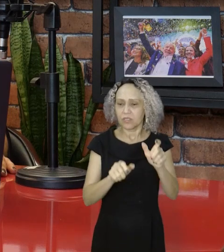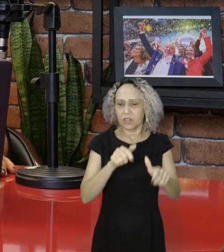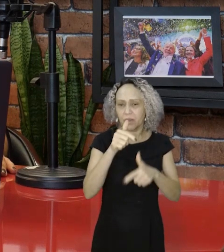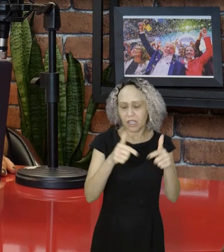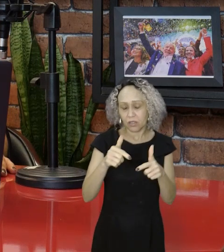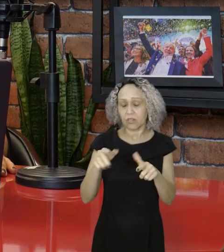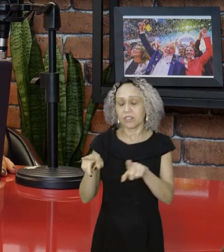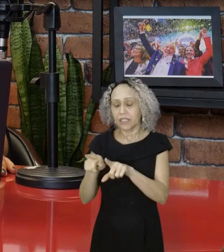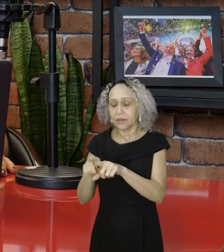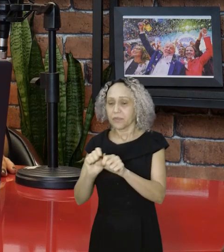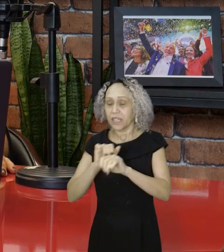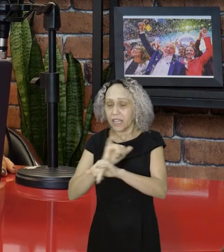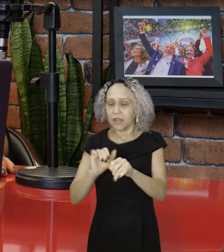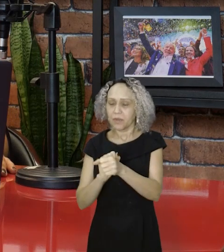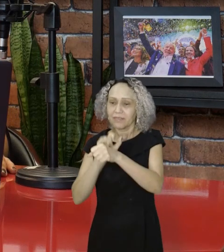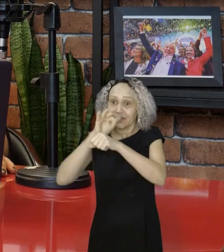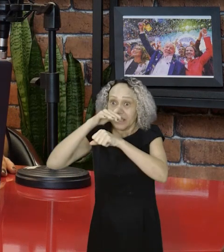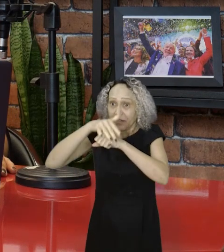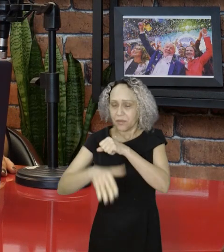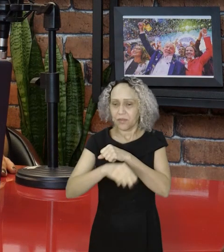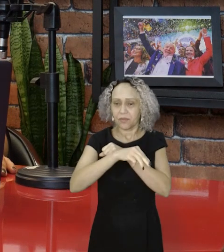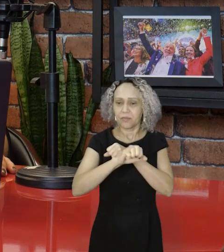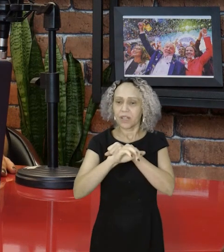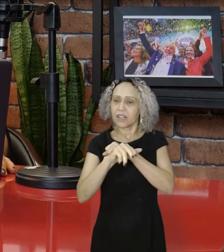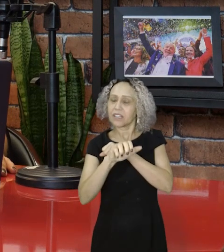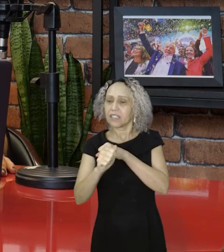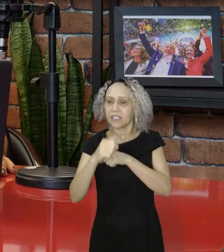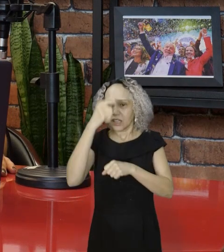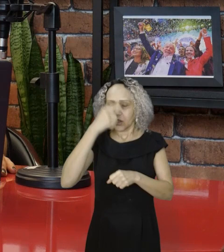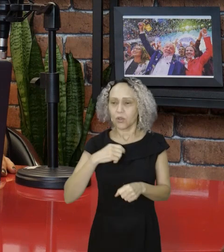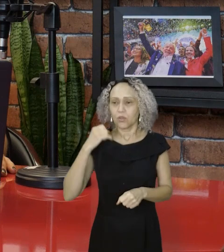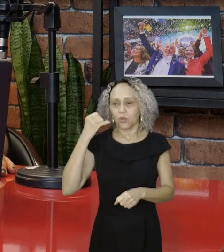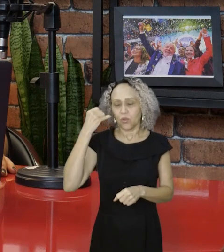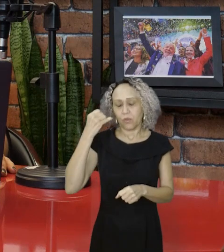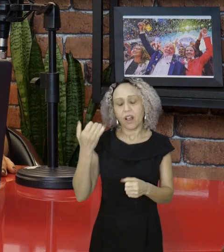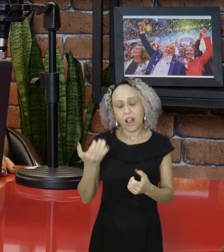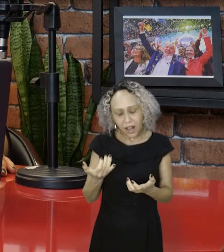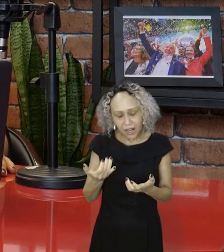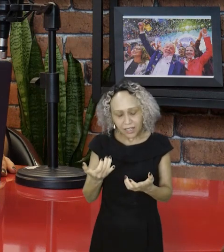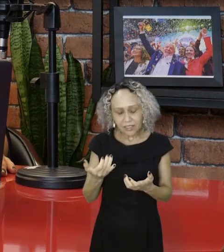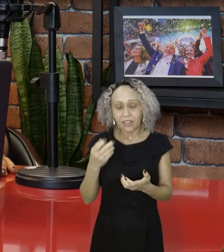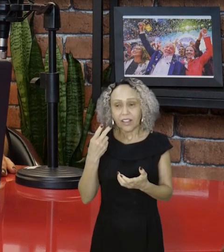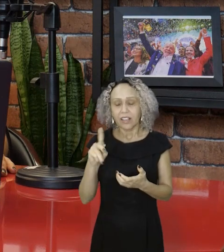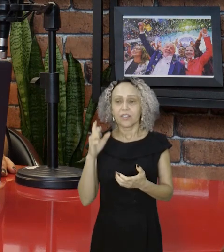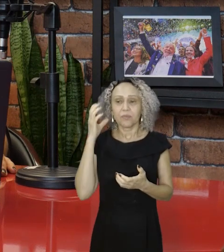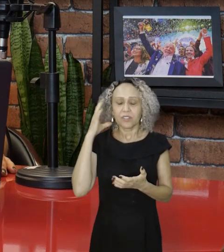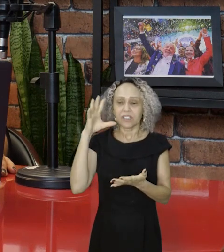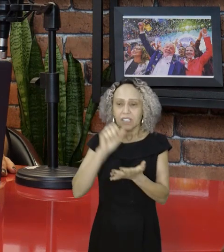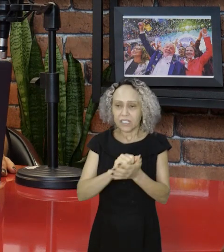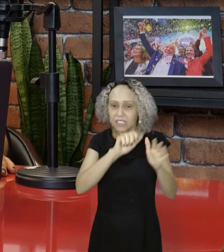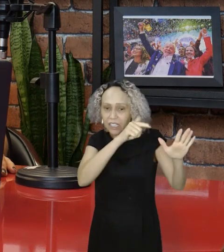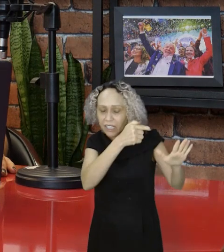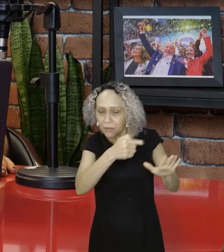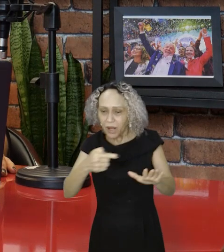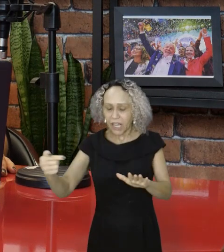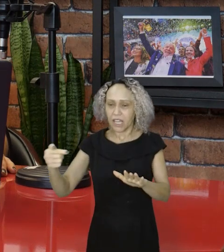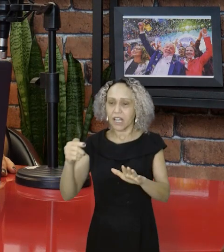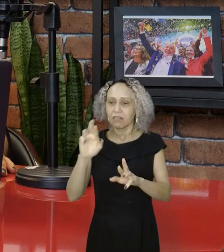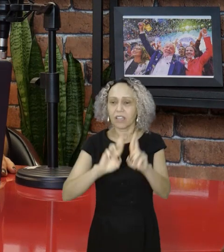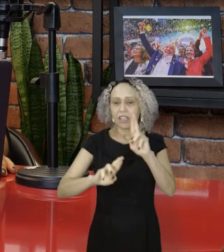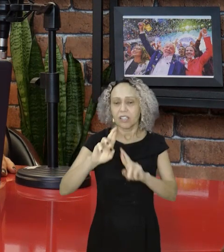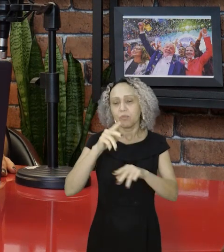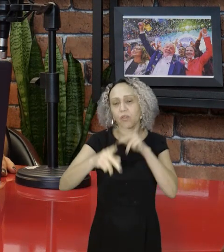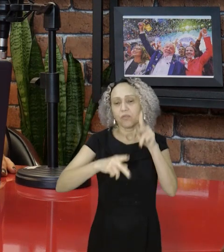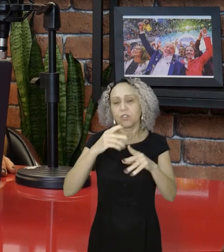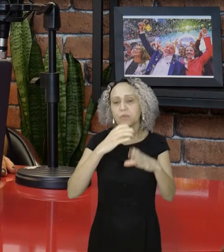campanha Revida Mariana e muito mais. Eu sou Ju Matos e esse é o 13 Minutos, seu podcast semanal de notícias